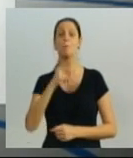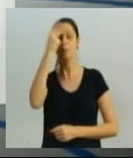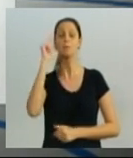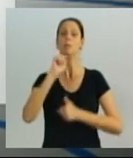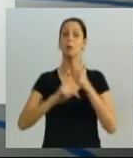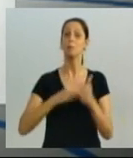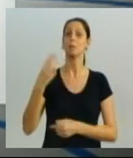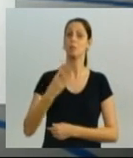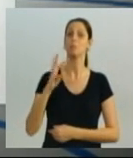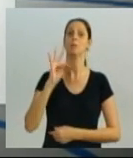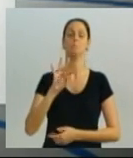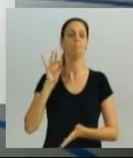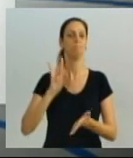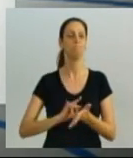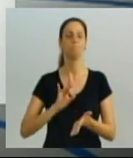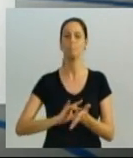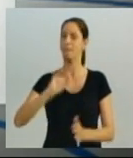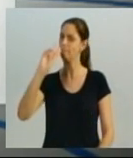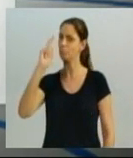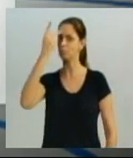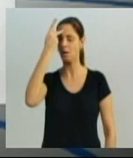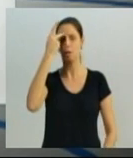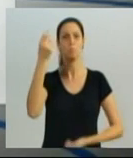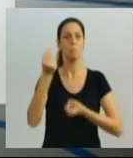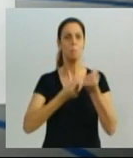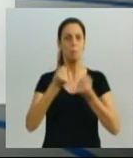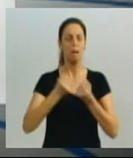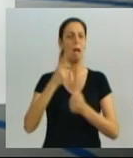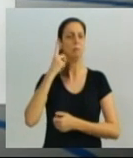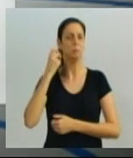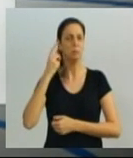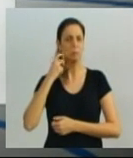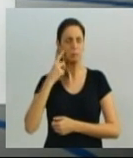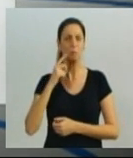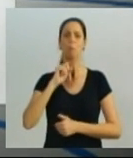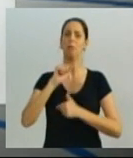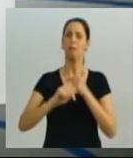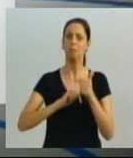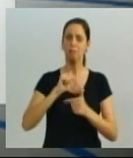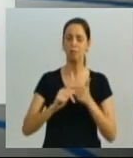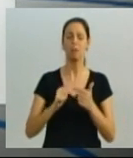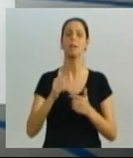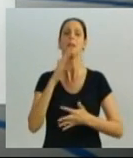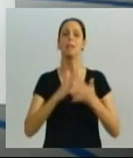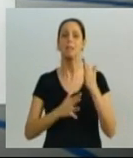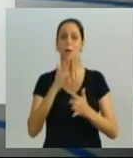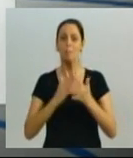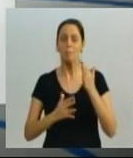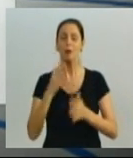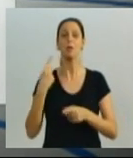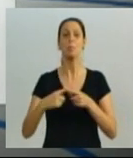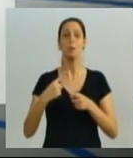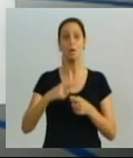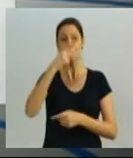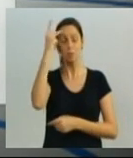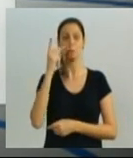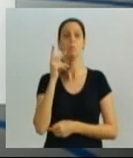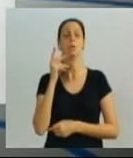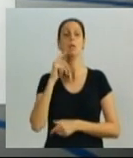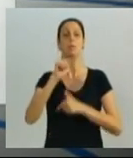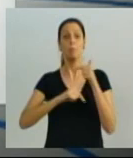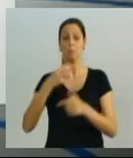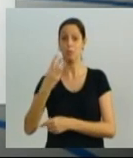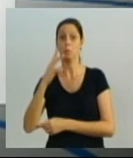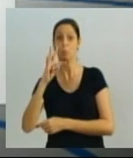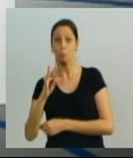terceiro turno é revoltado com os carros de som incomodando durante o período em que eles estão dormindo. Porque eles têm que trabalhar no terceiro